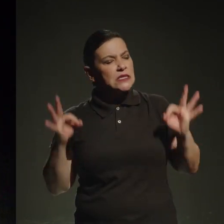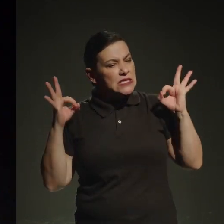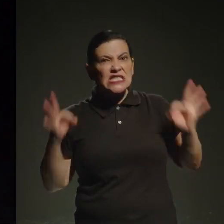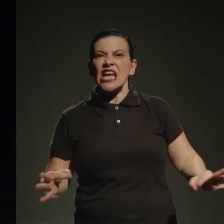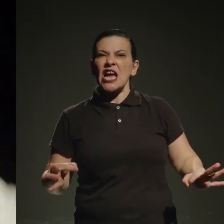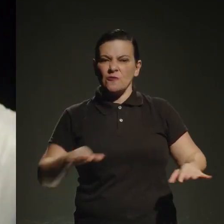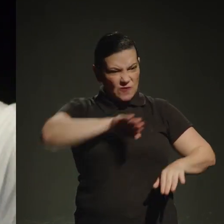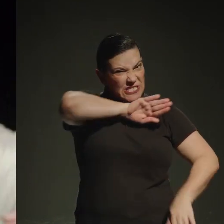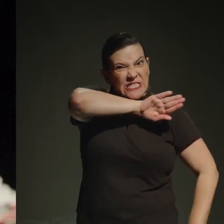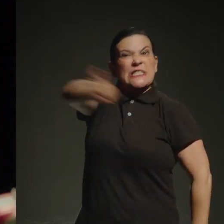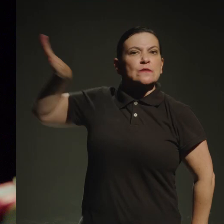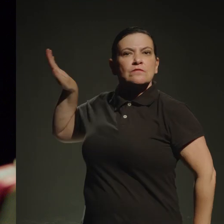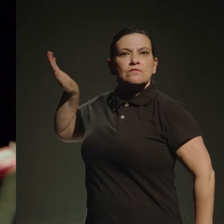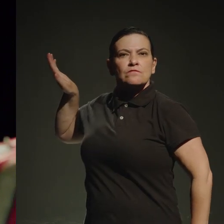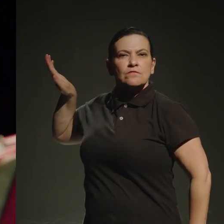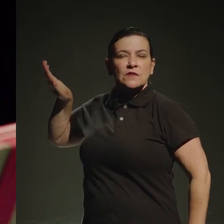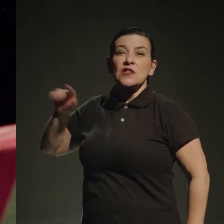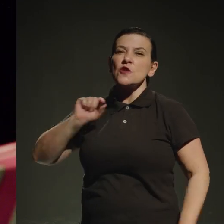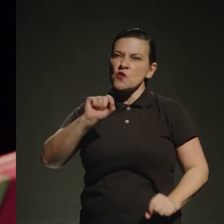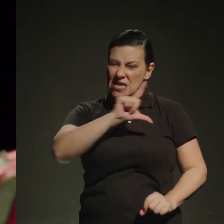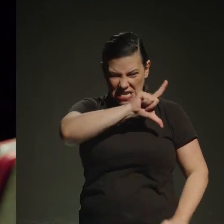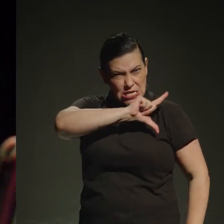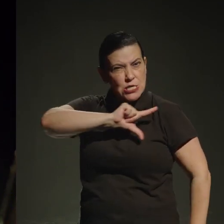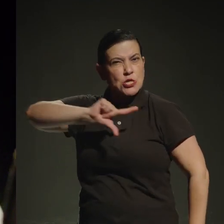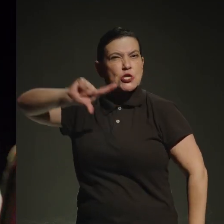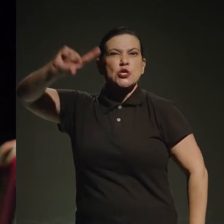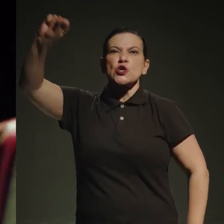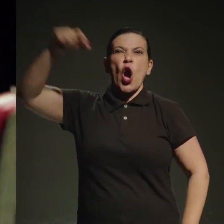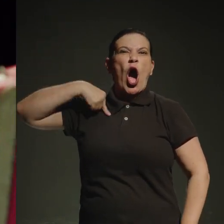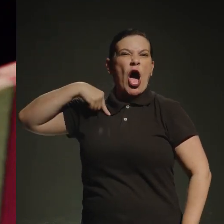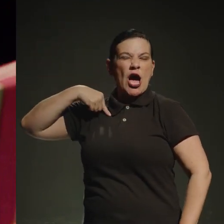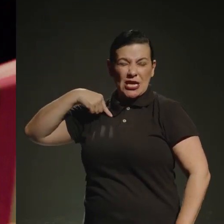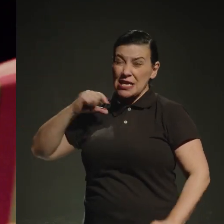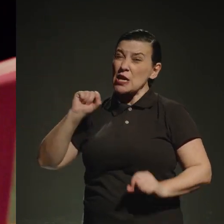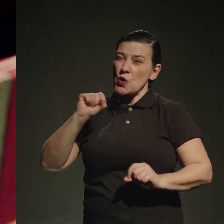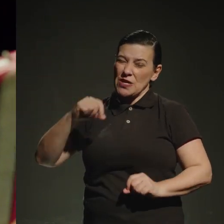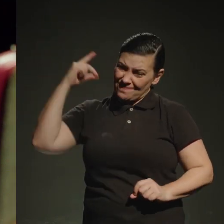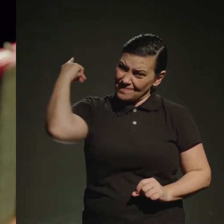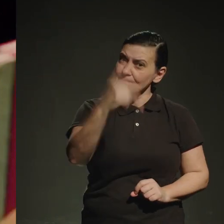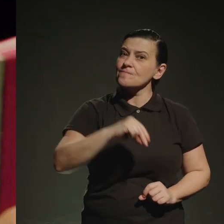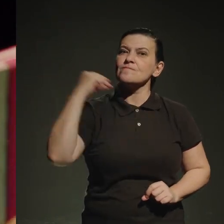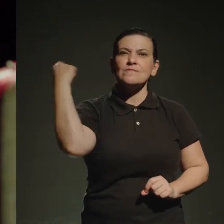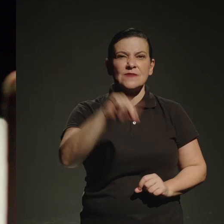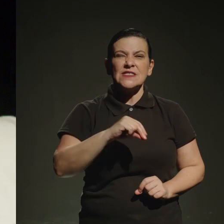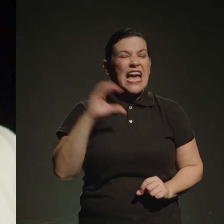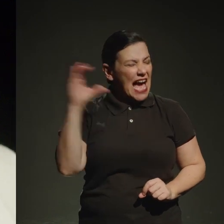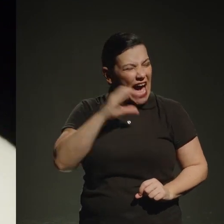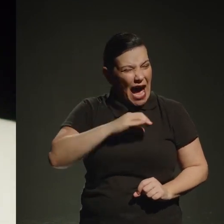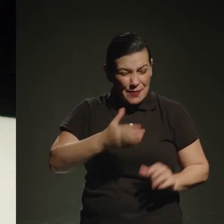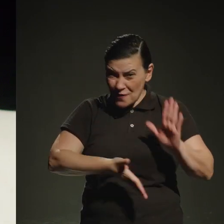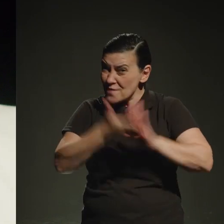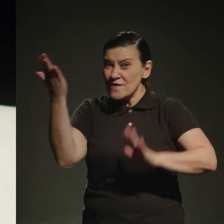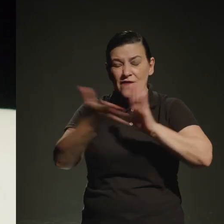nobre porte. Para trás, mercenário, e corre que te arranco as calças. Isso! Sebo nas canelas, antes que eu